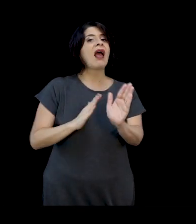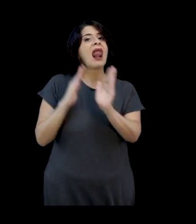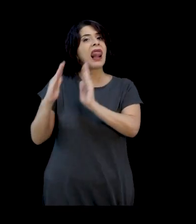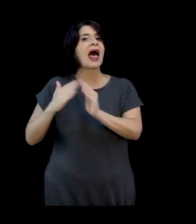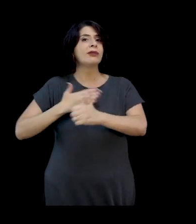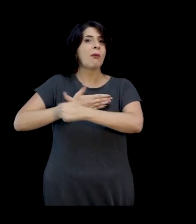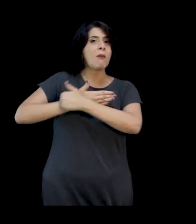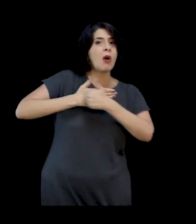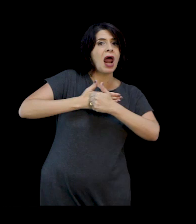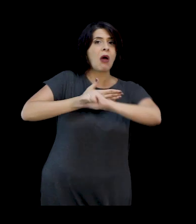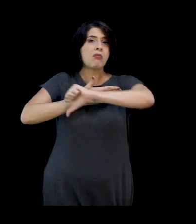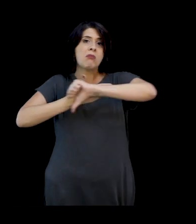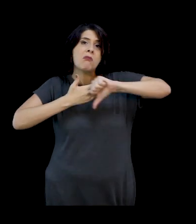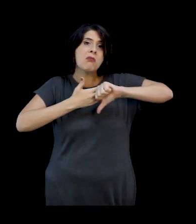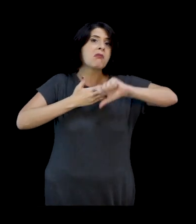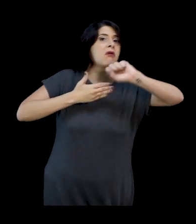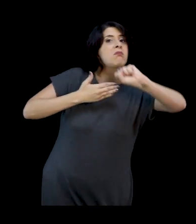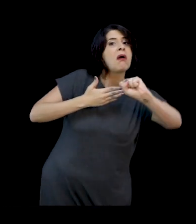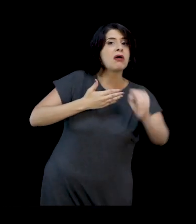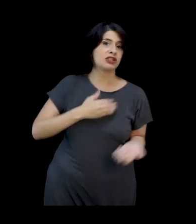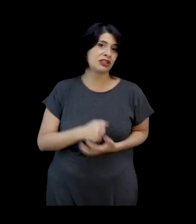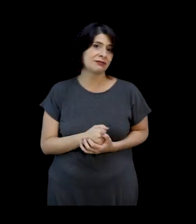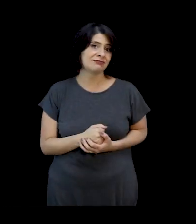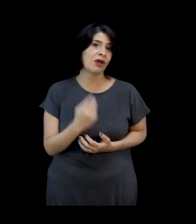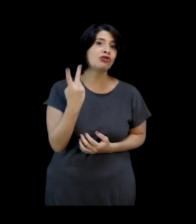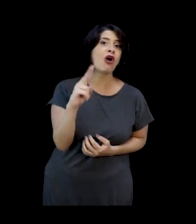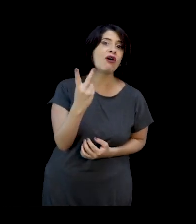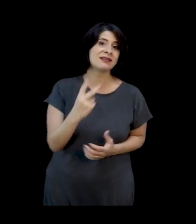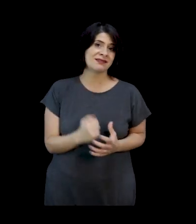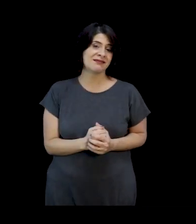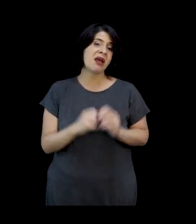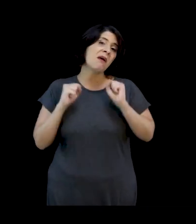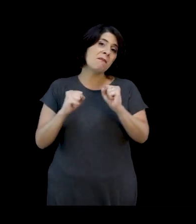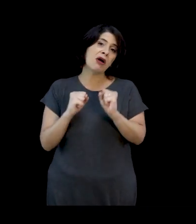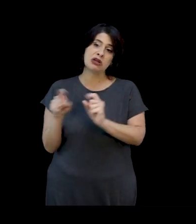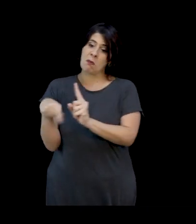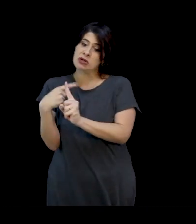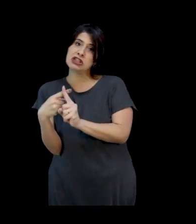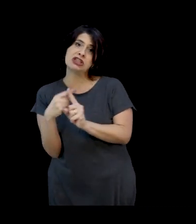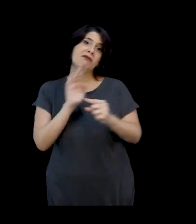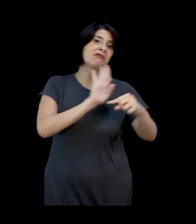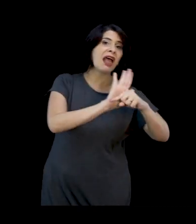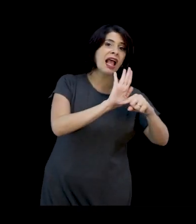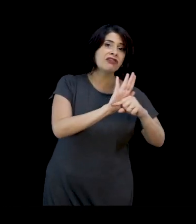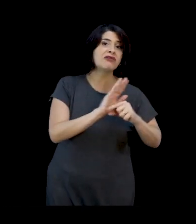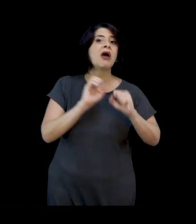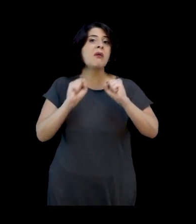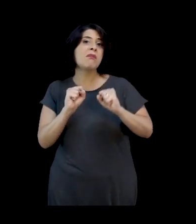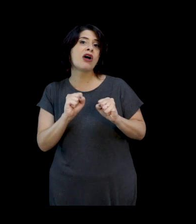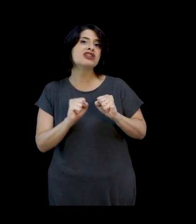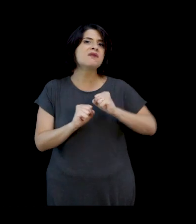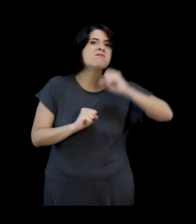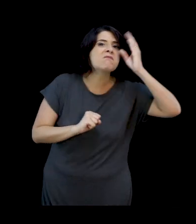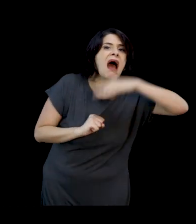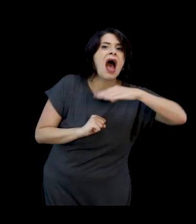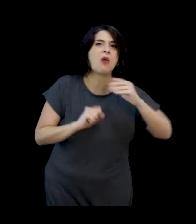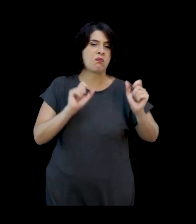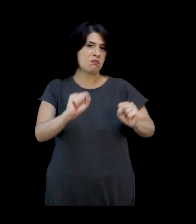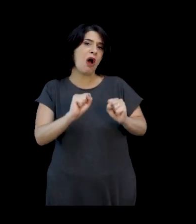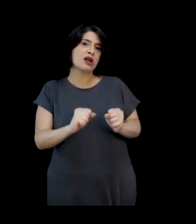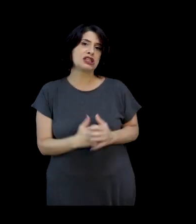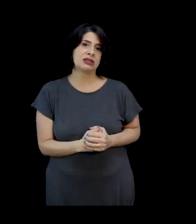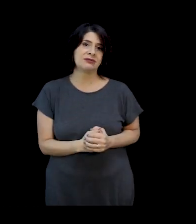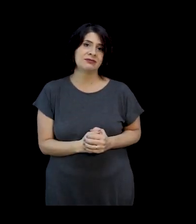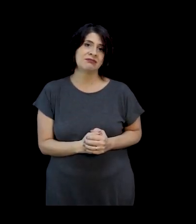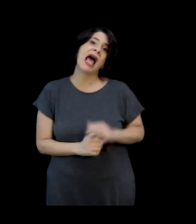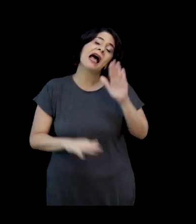não é necessariamente positivo, construtivo, edificante. Ele pode ser maligno, perverso, ele pode